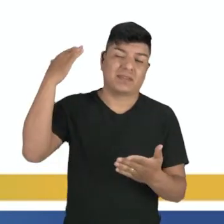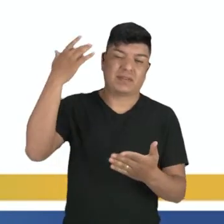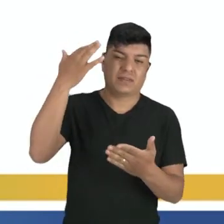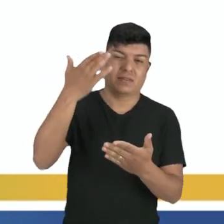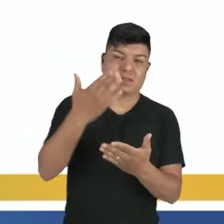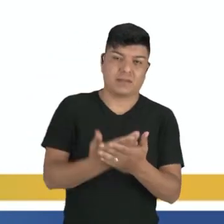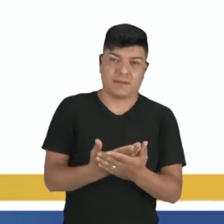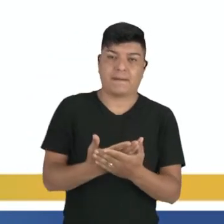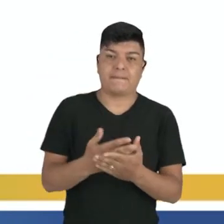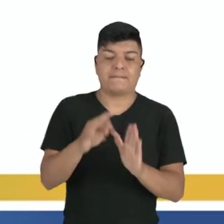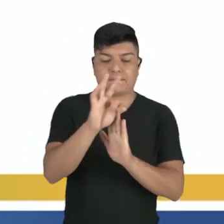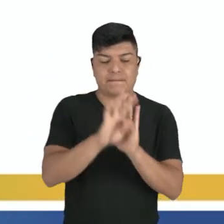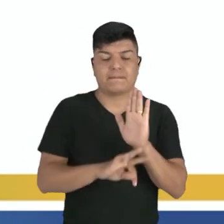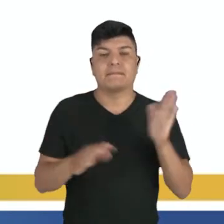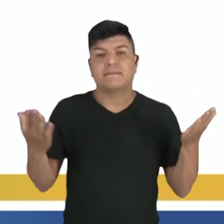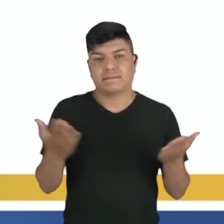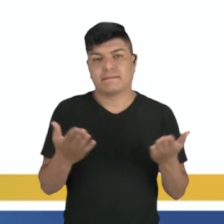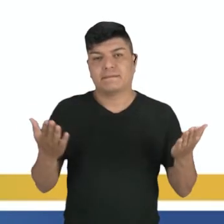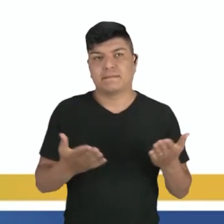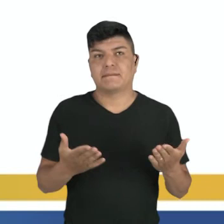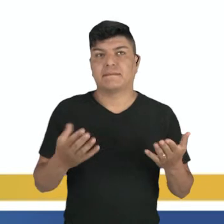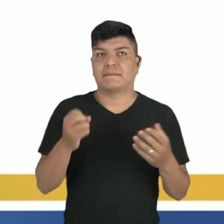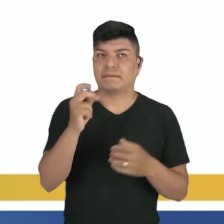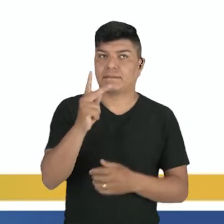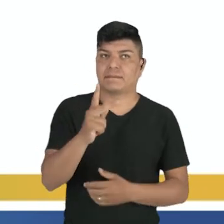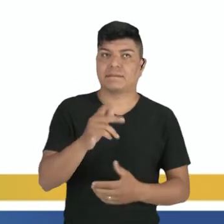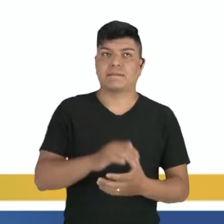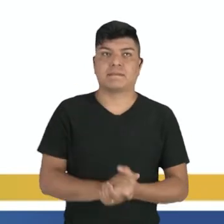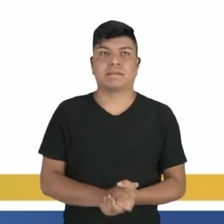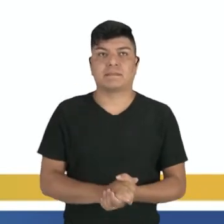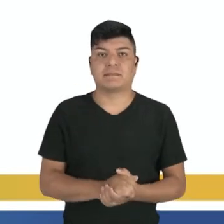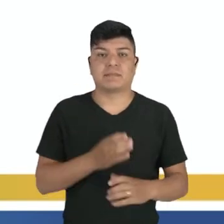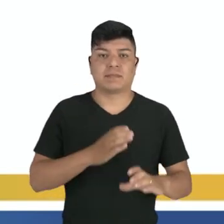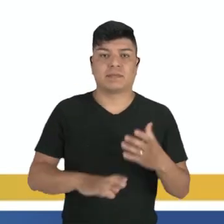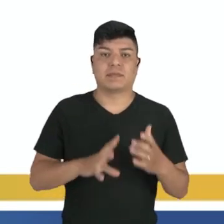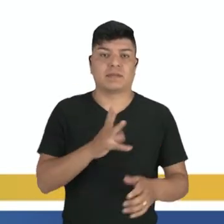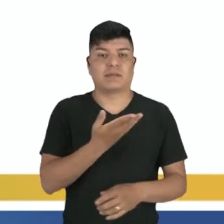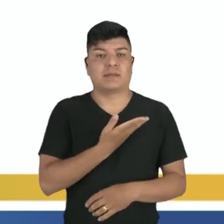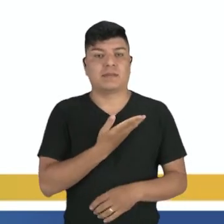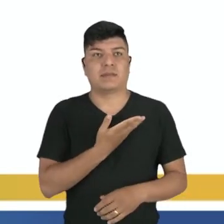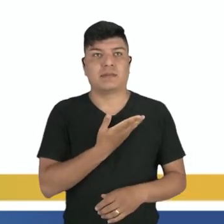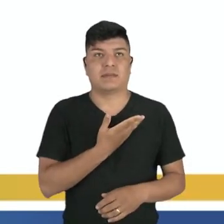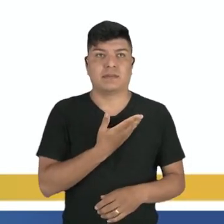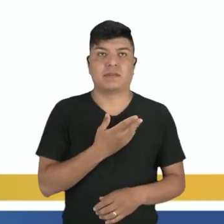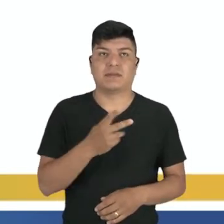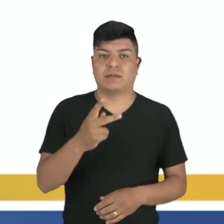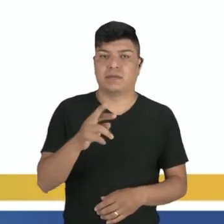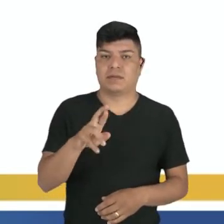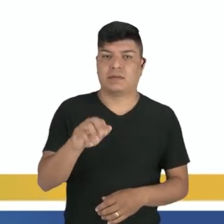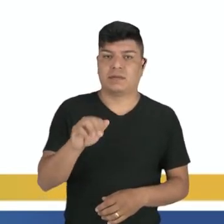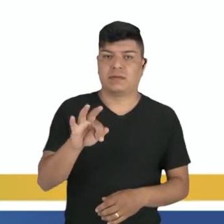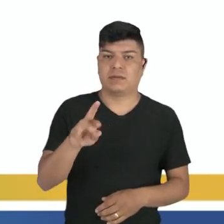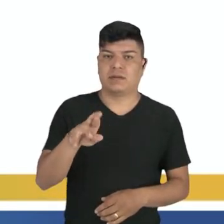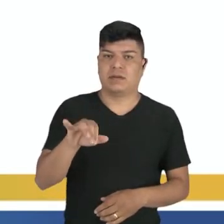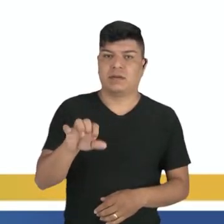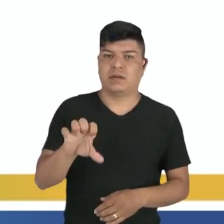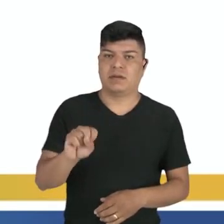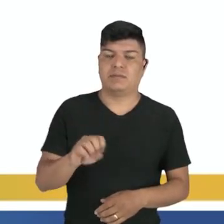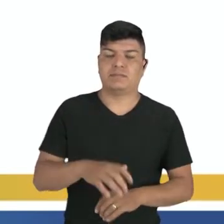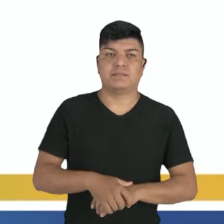época nos textos de hoje em dia. Tá? Uma cantiga de amigo aqui, paráfrase chamada, né, do Martin